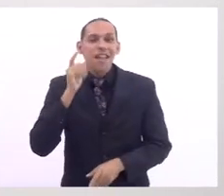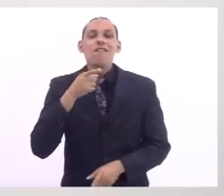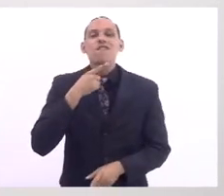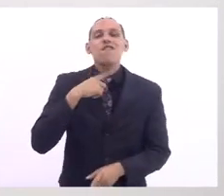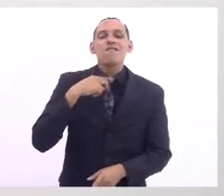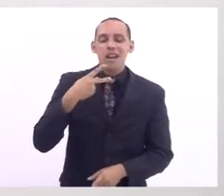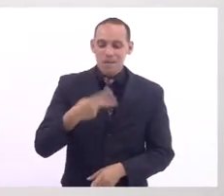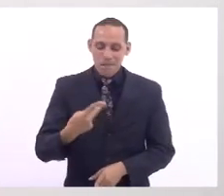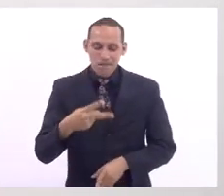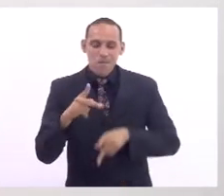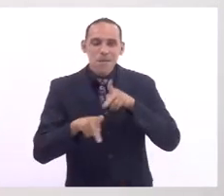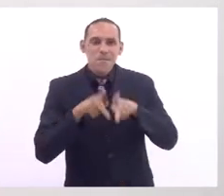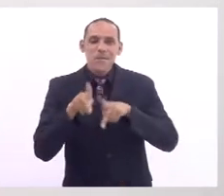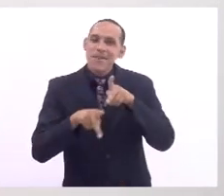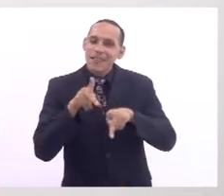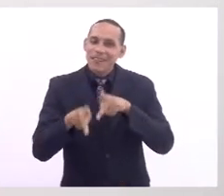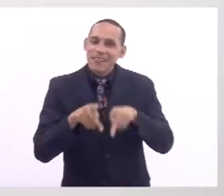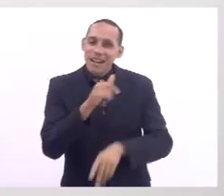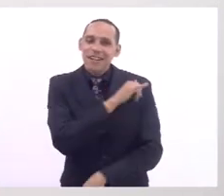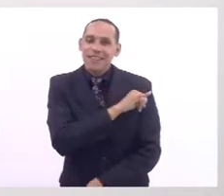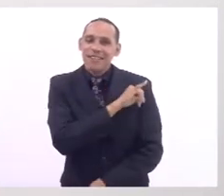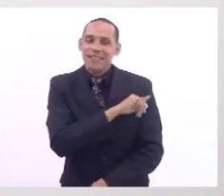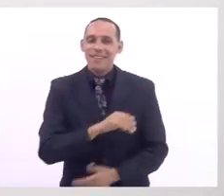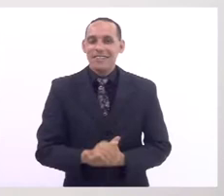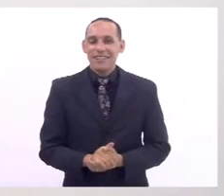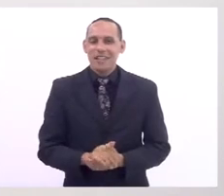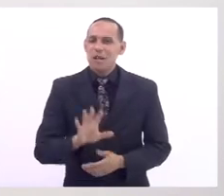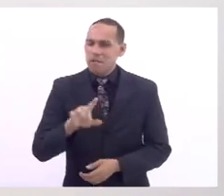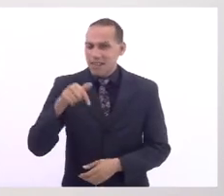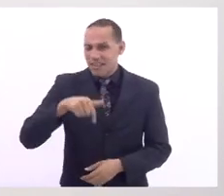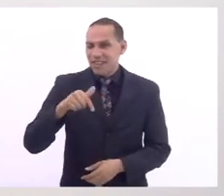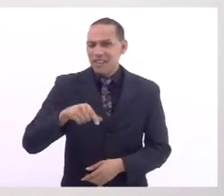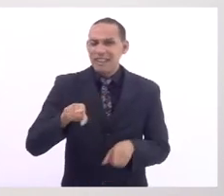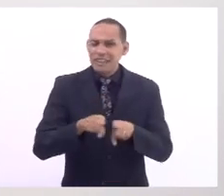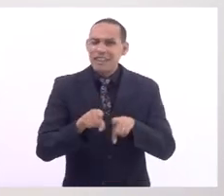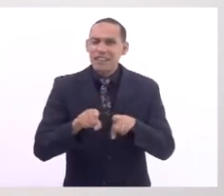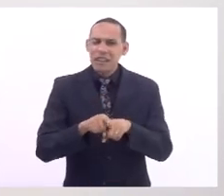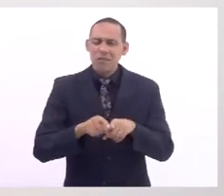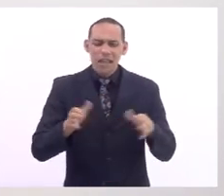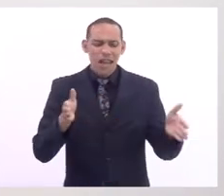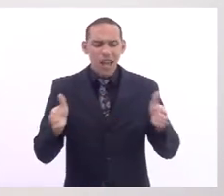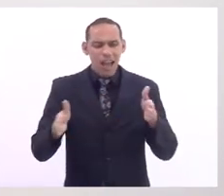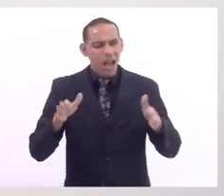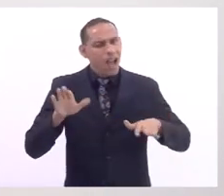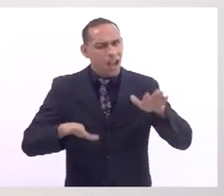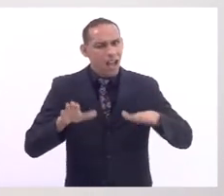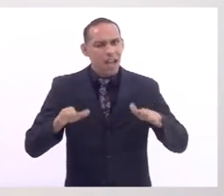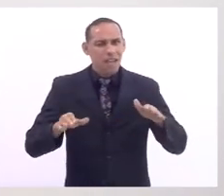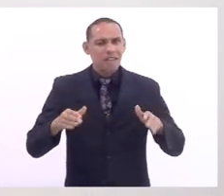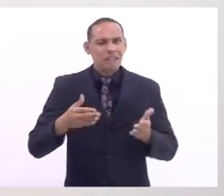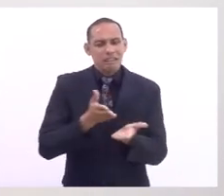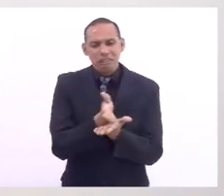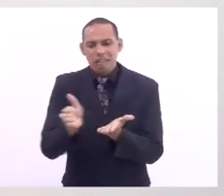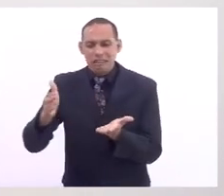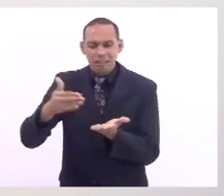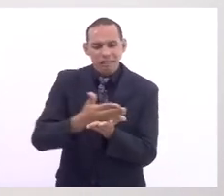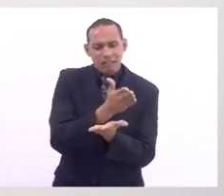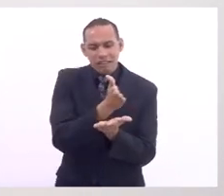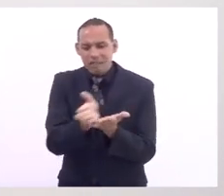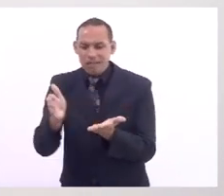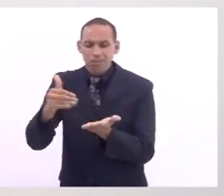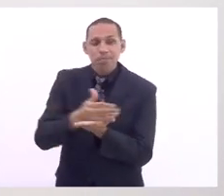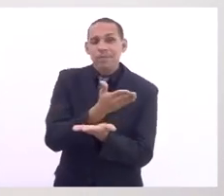mas é também certo dizer que nessa casa nós temos tempo de tortuosos por isso está em